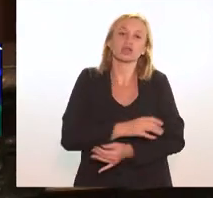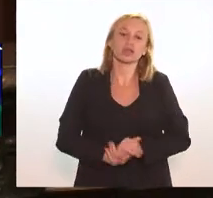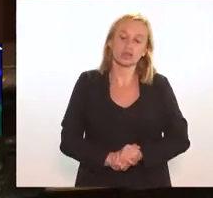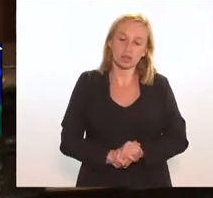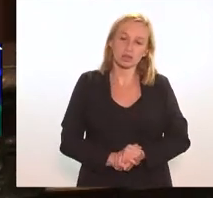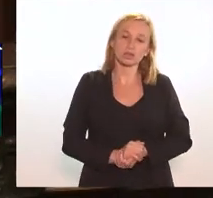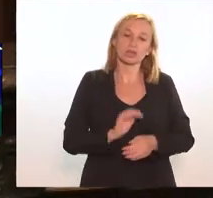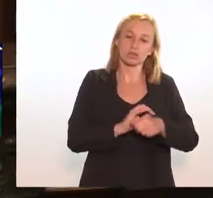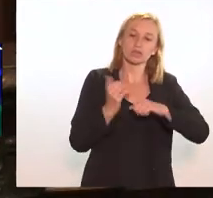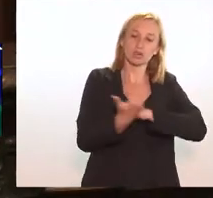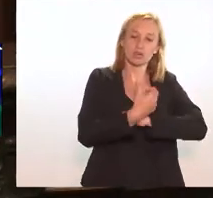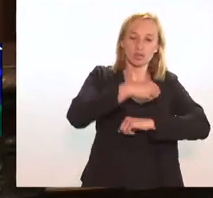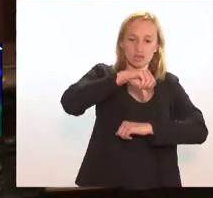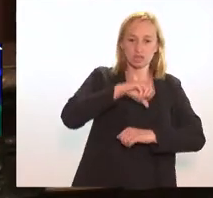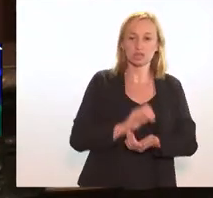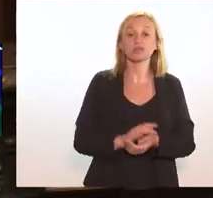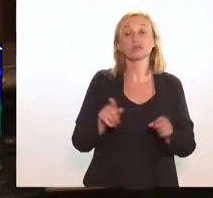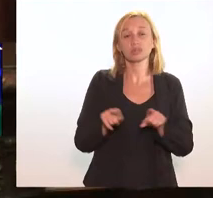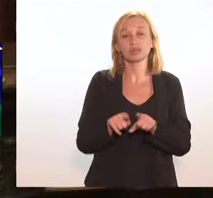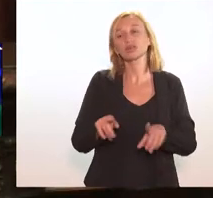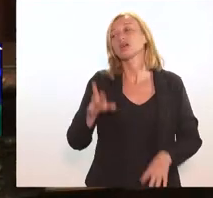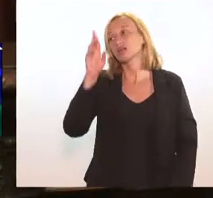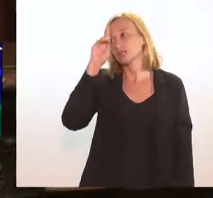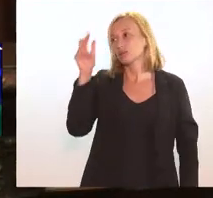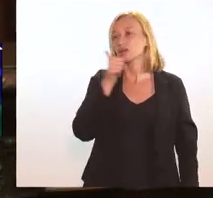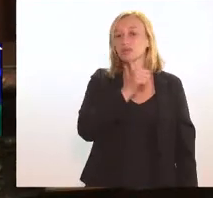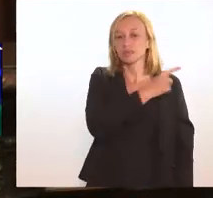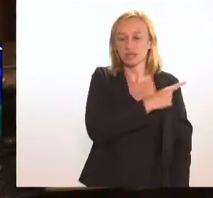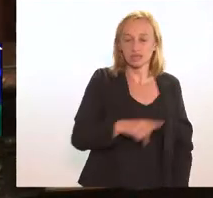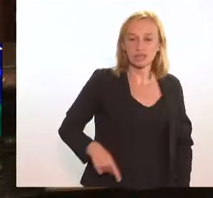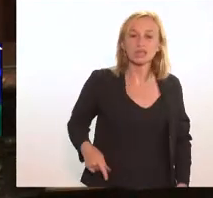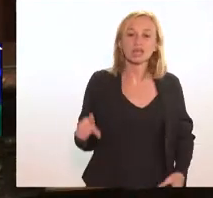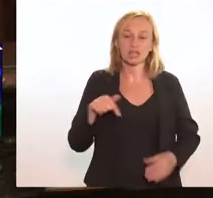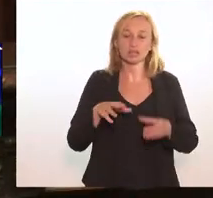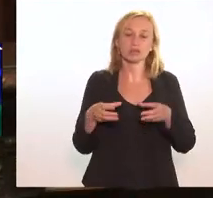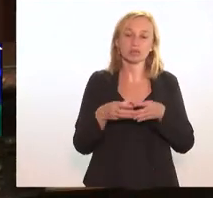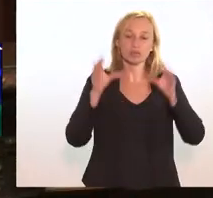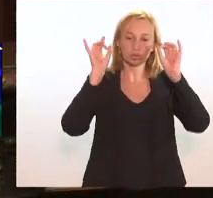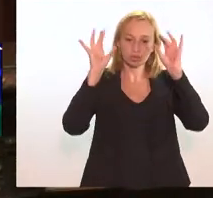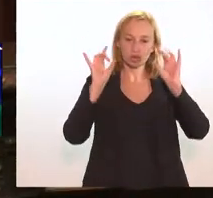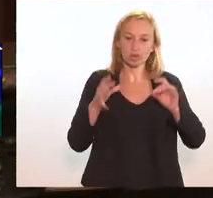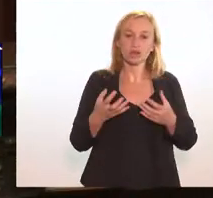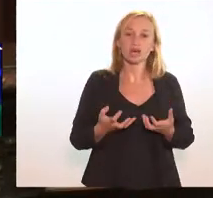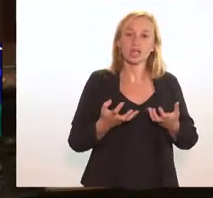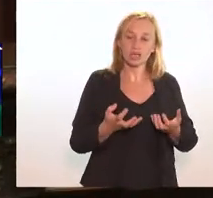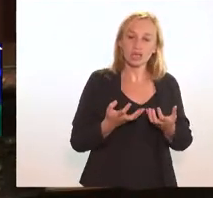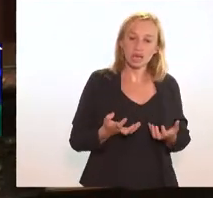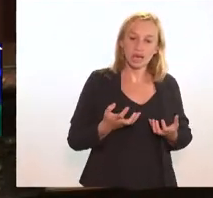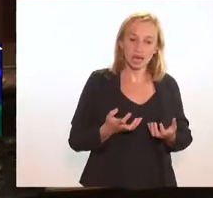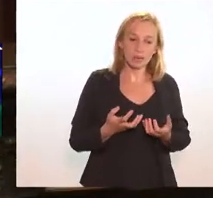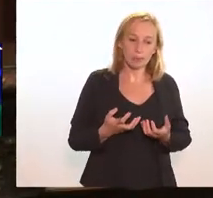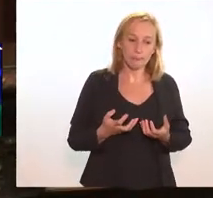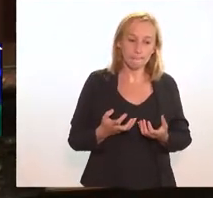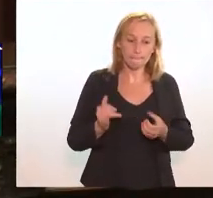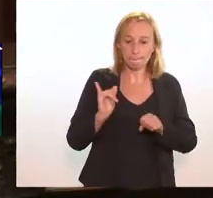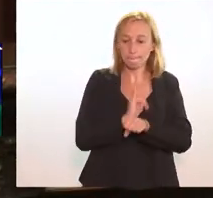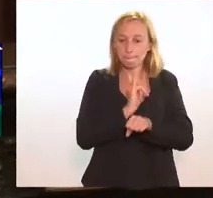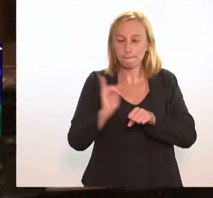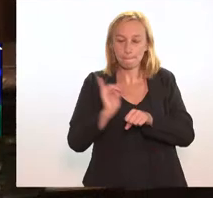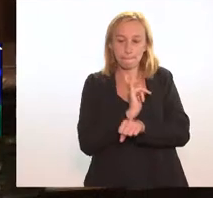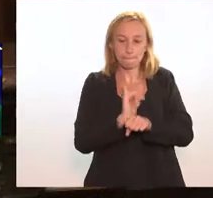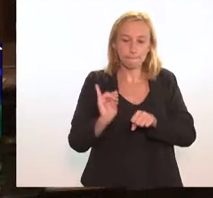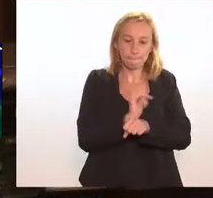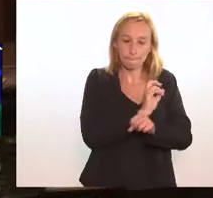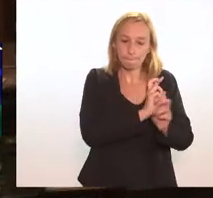da Covid-19. E aí, senhora presidenta, essa comissão especial quer não só fazer esse mapeamento, não